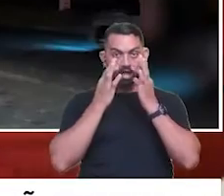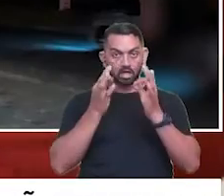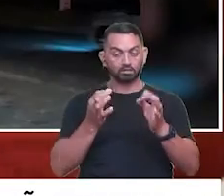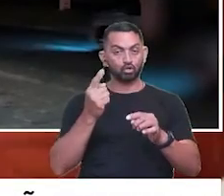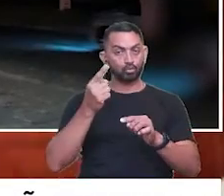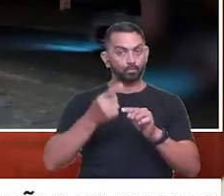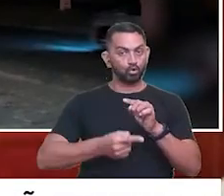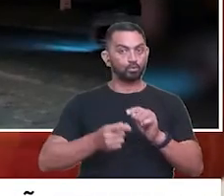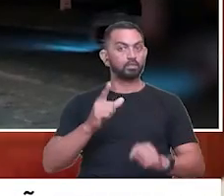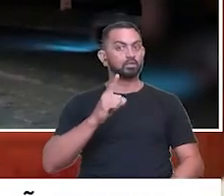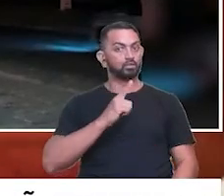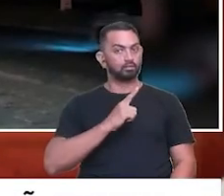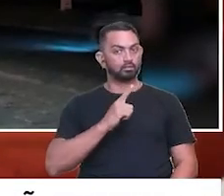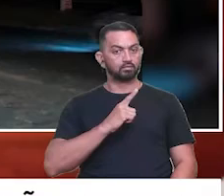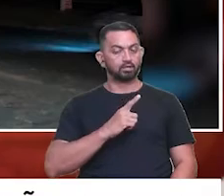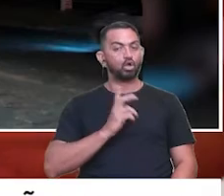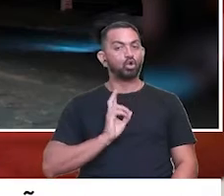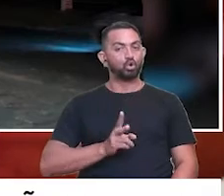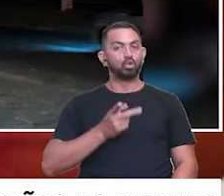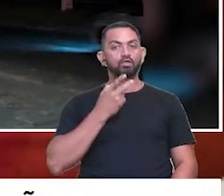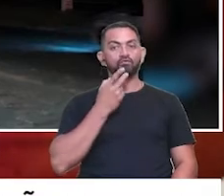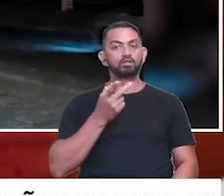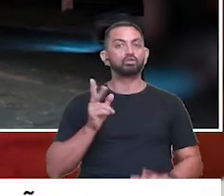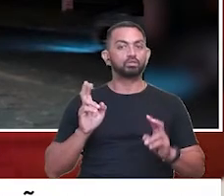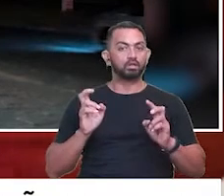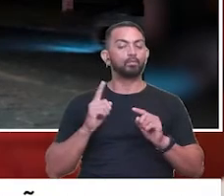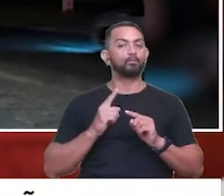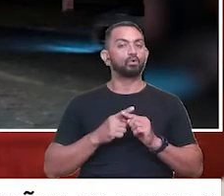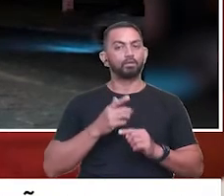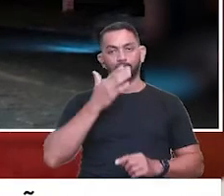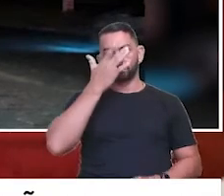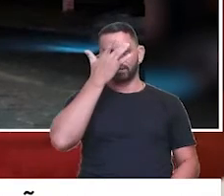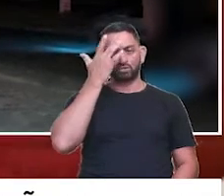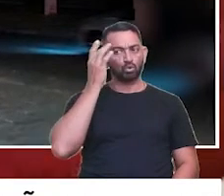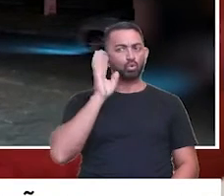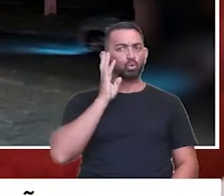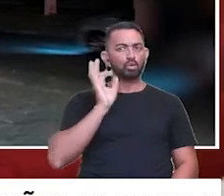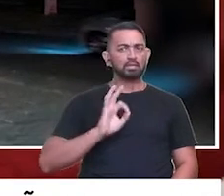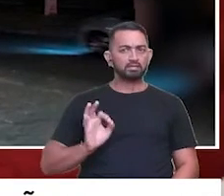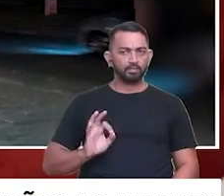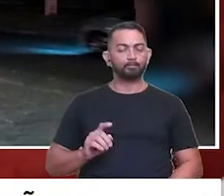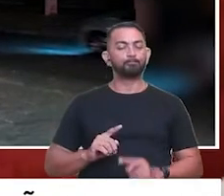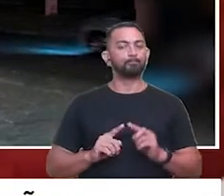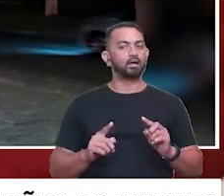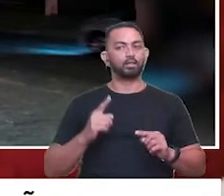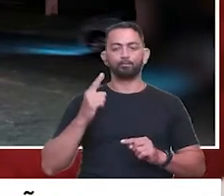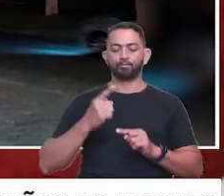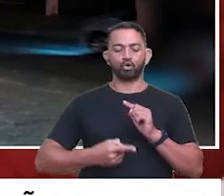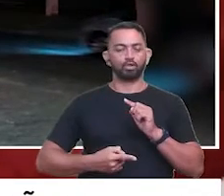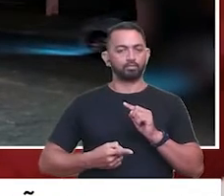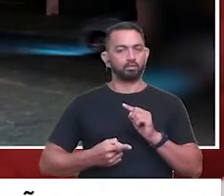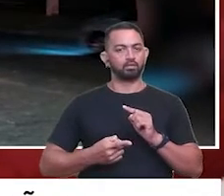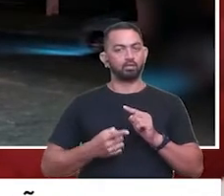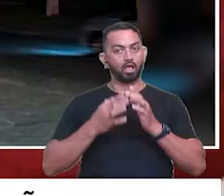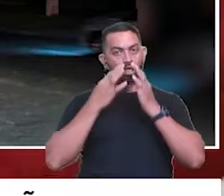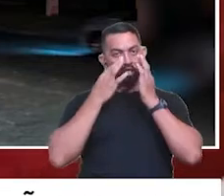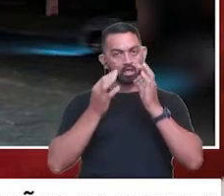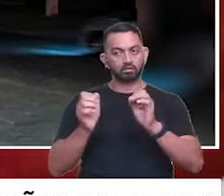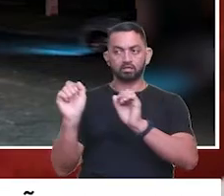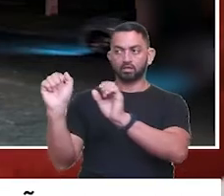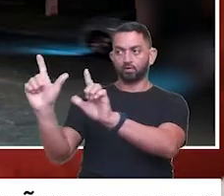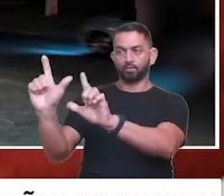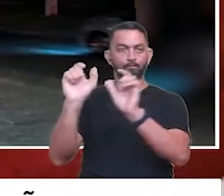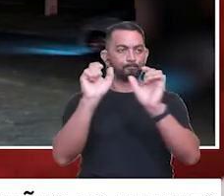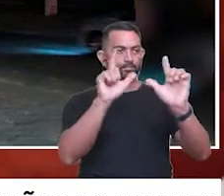muita atenção tá proibido a gente continua falando do assunto principalmente para quem não tá sabendo ainda mas não pode mais